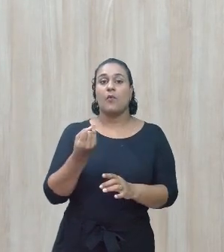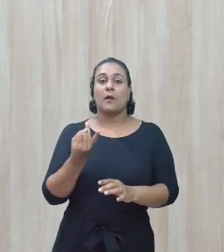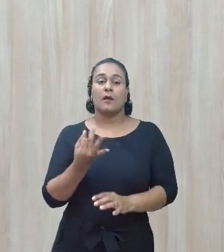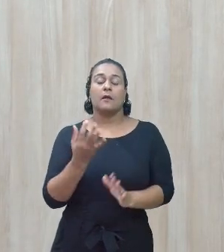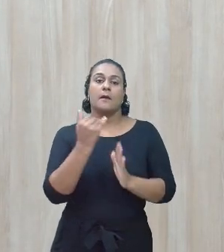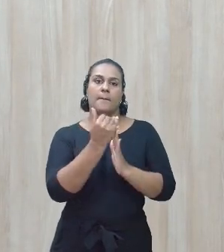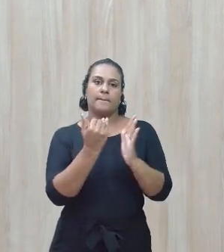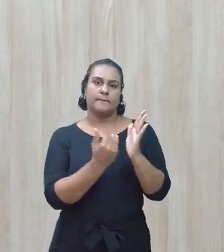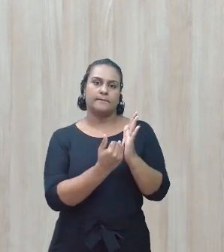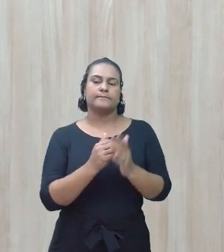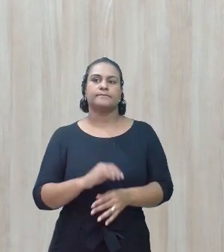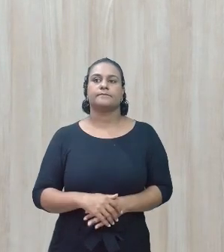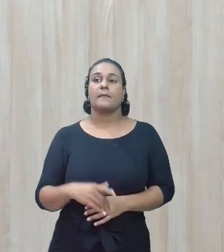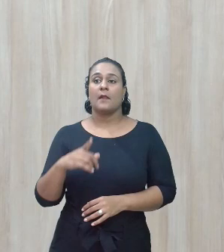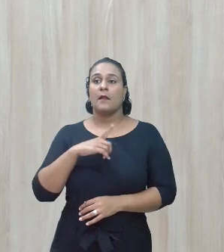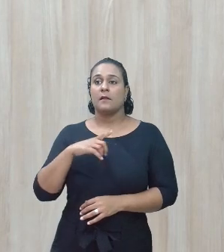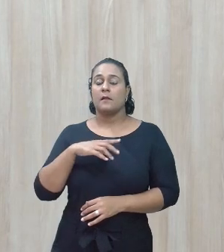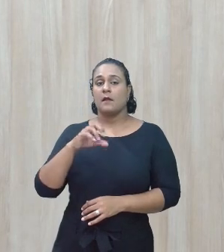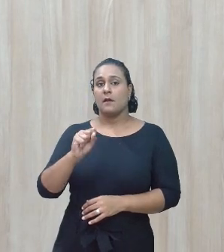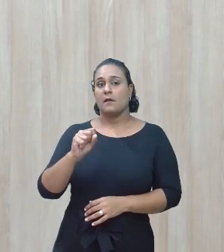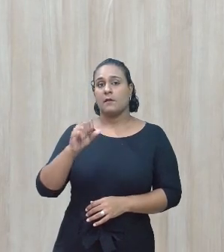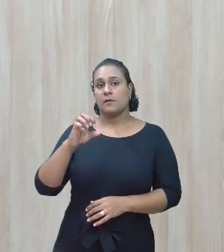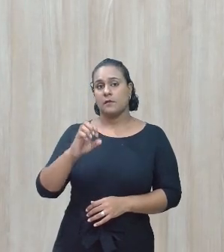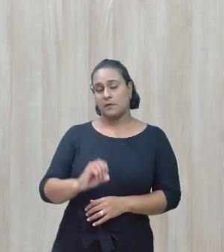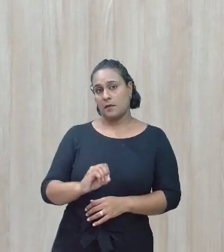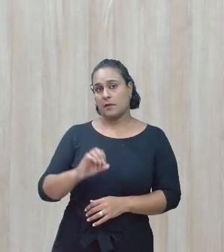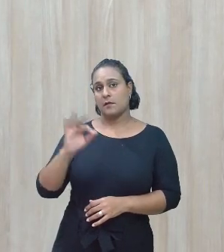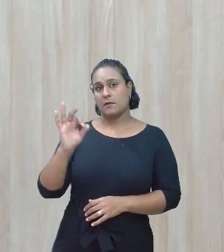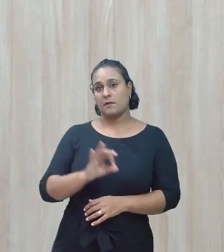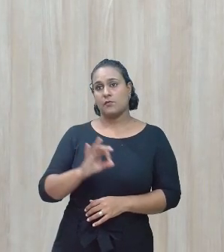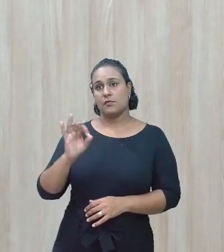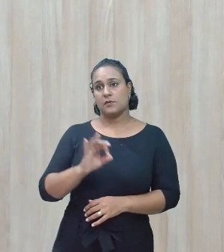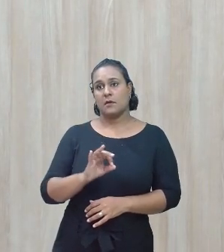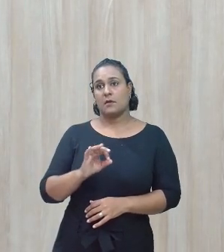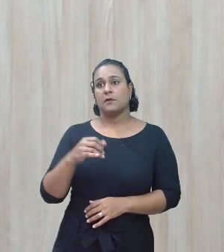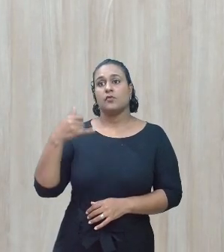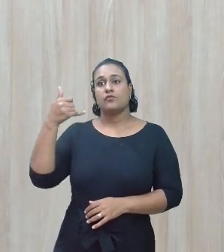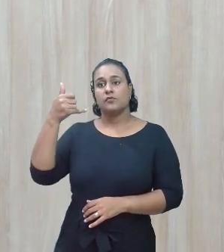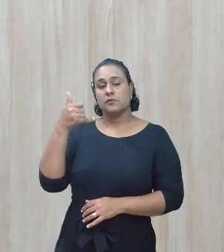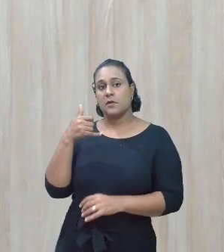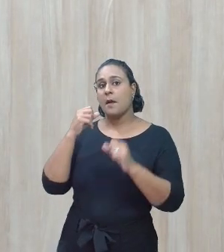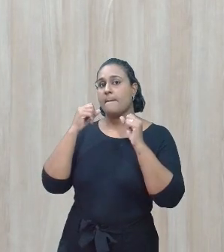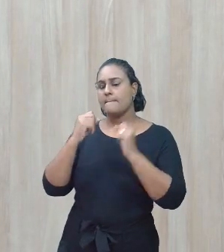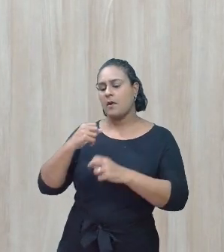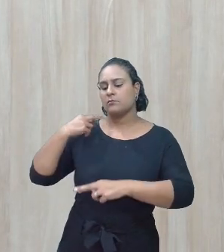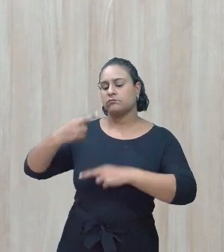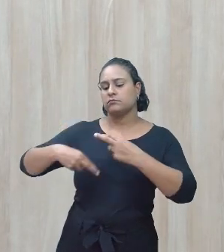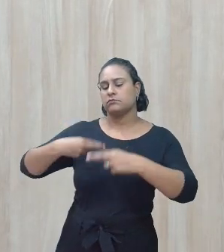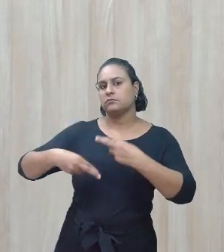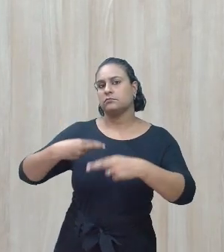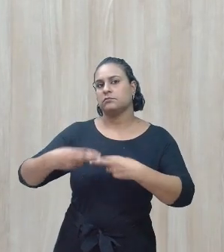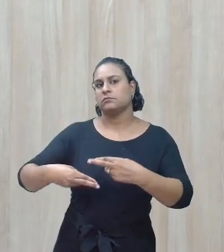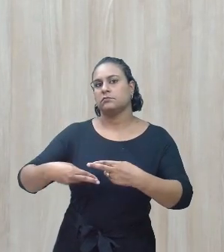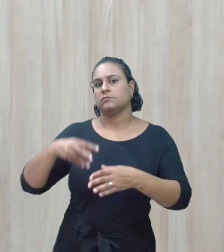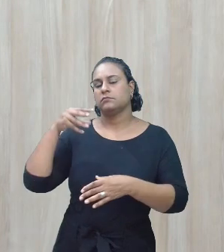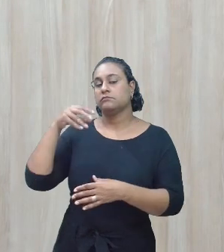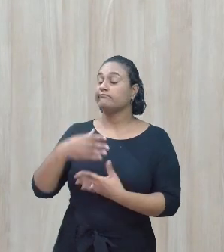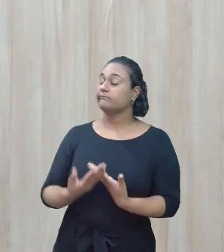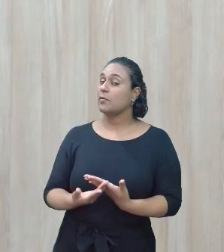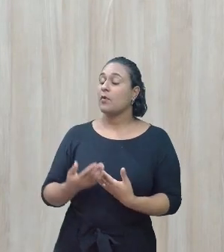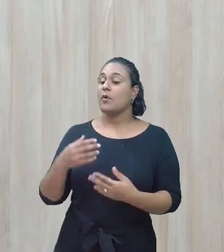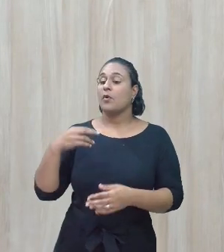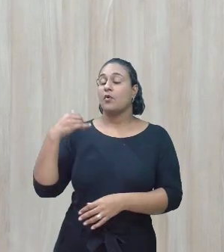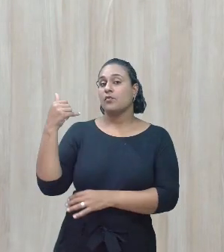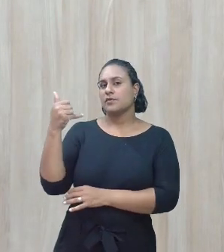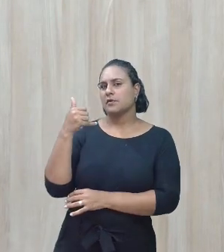gente tem assim, ó, até 80% dos componentes de um celular podem ser reciclados. E aí ele coloca, num